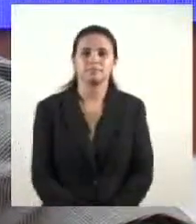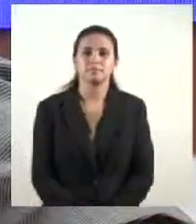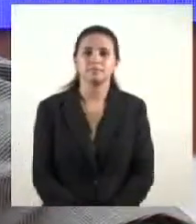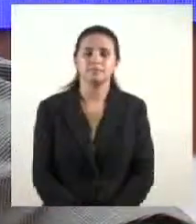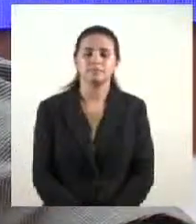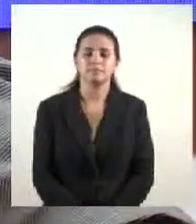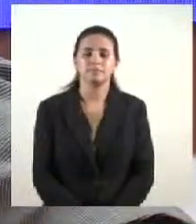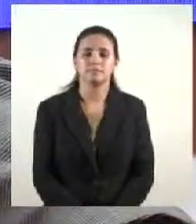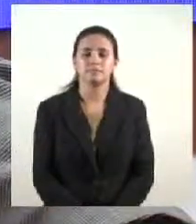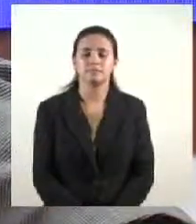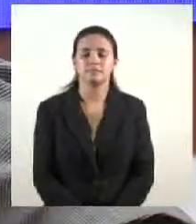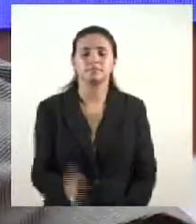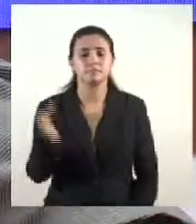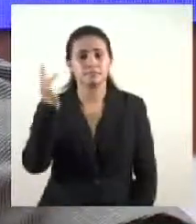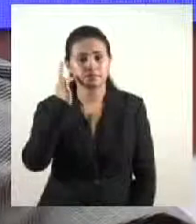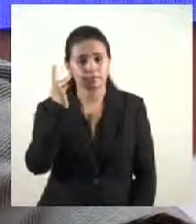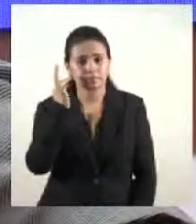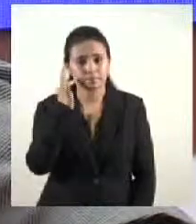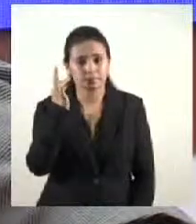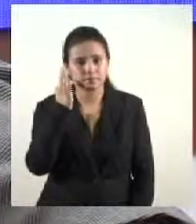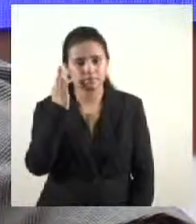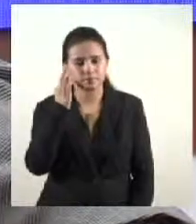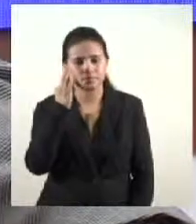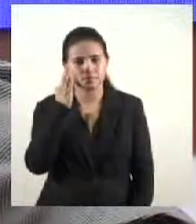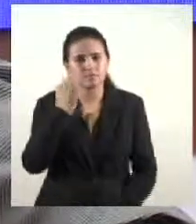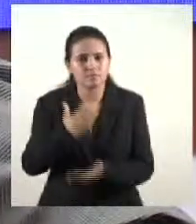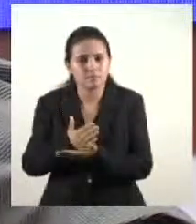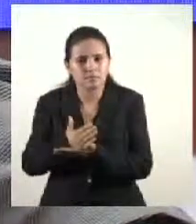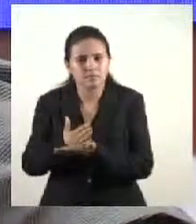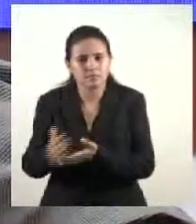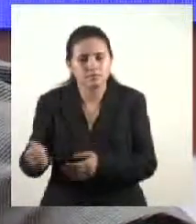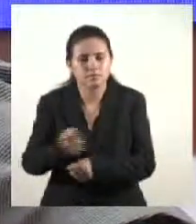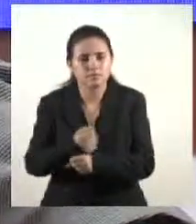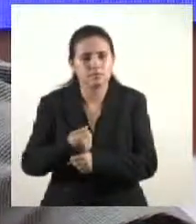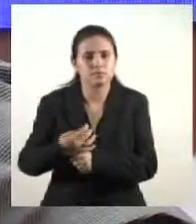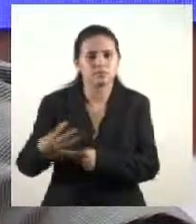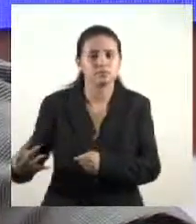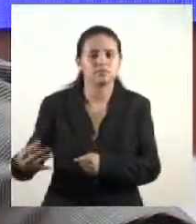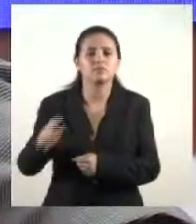um dos seus primeiros atos que fez foi assinar o decreto